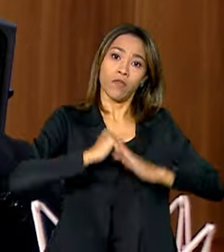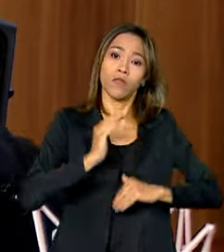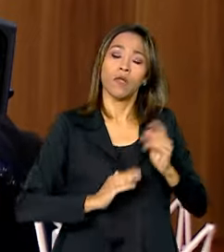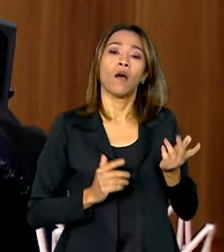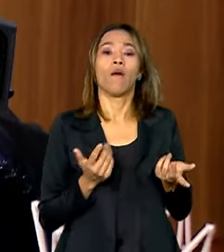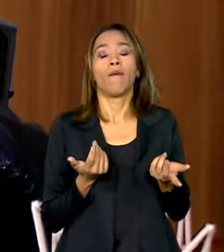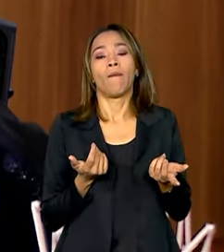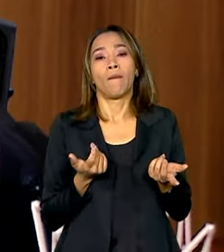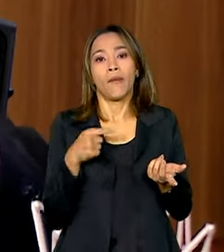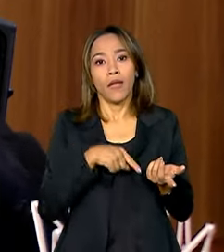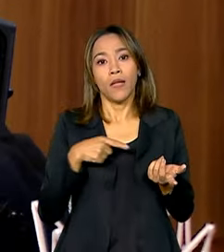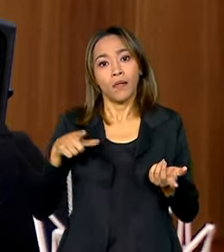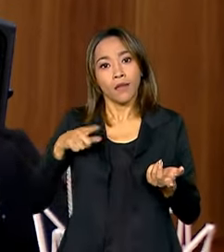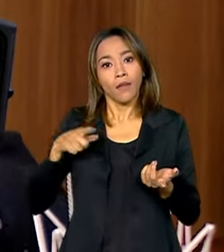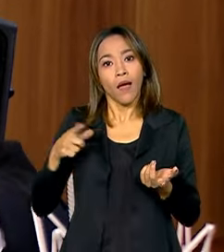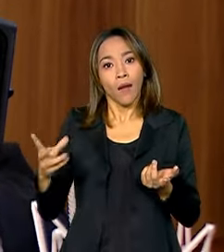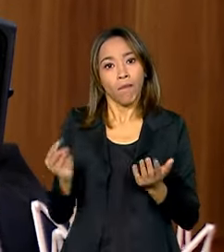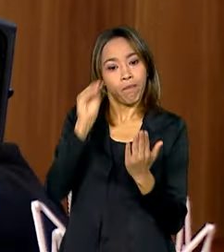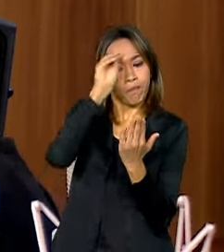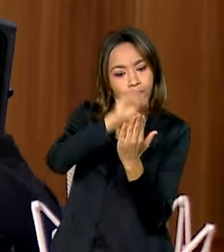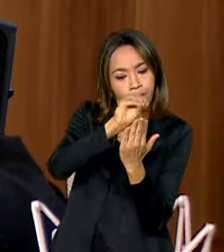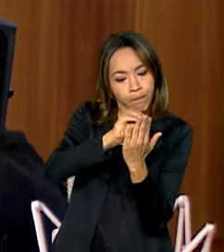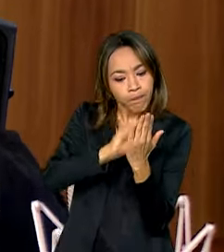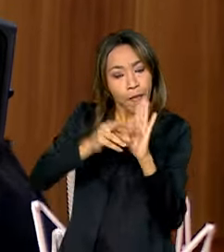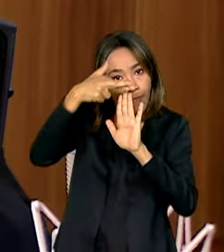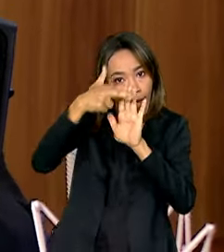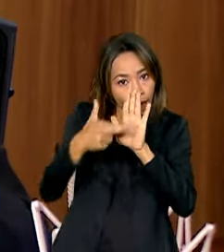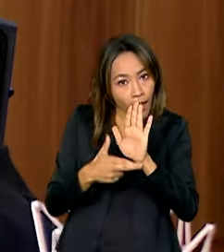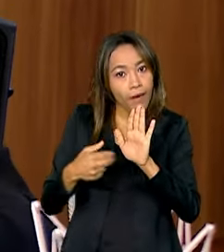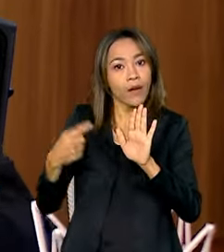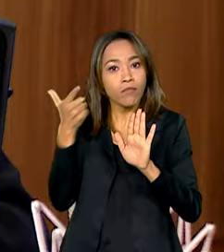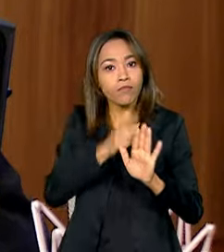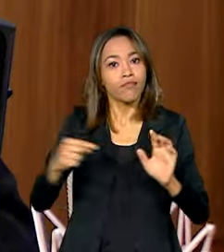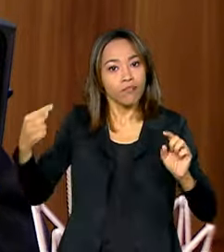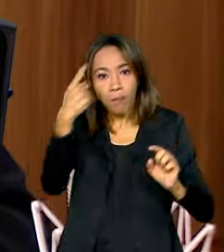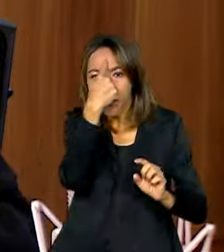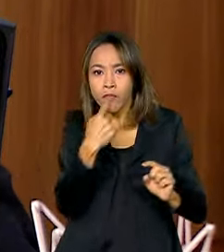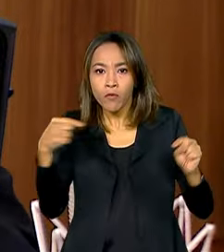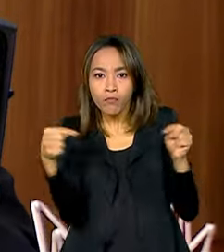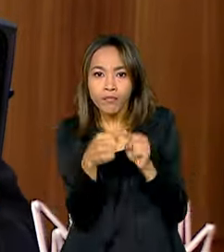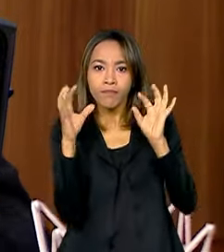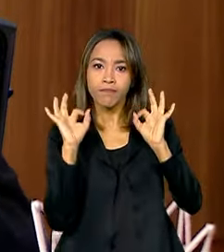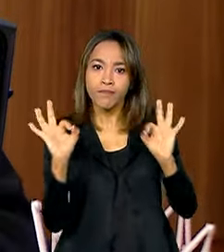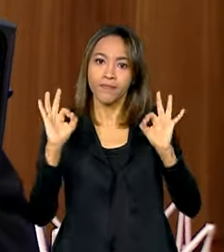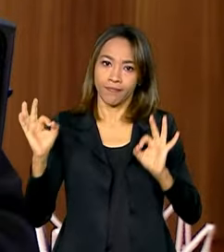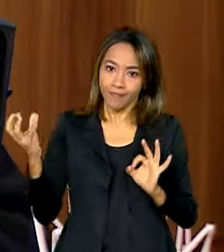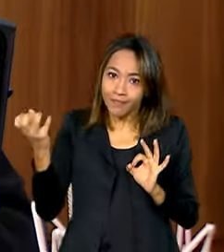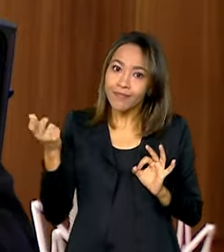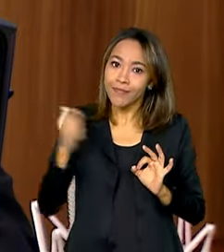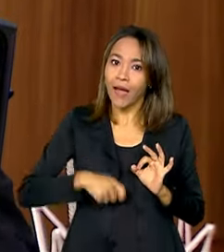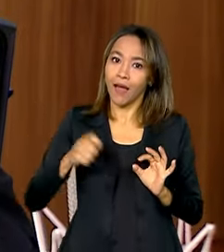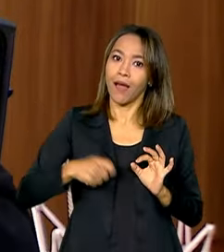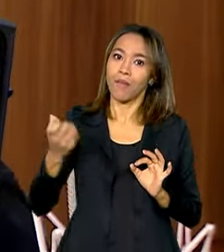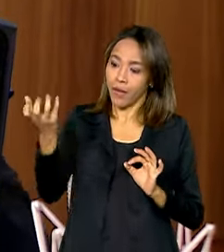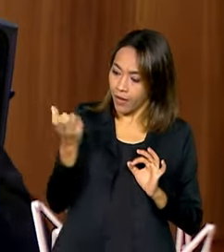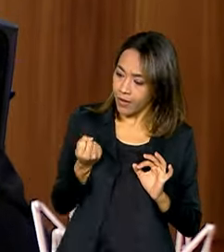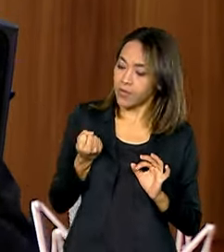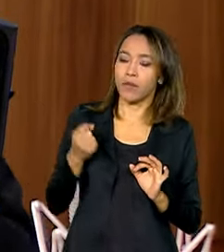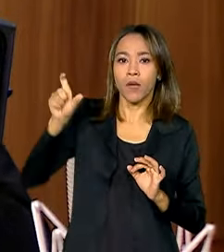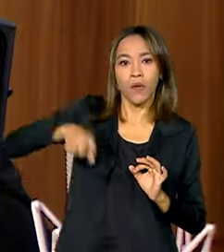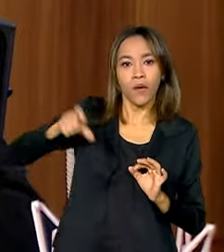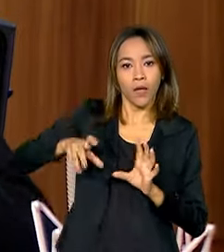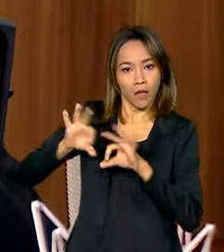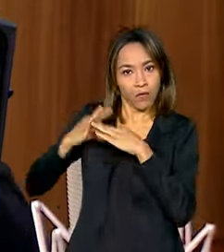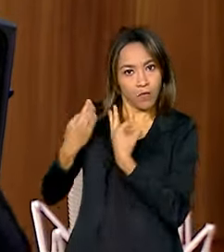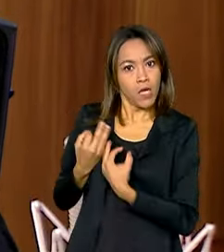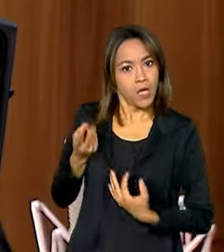ele está incluído naquela faixa que pode perceber que não tem uma renda que permita que ele se